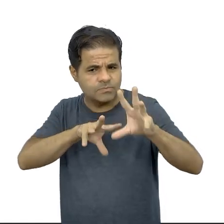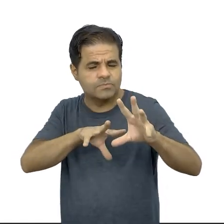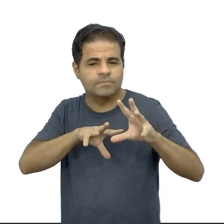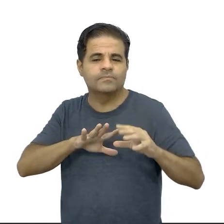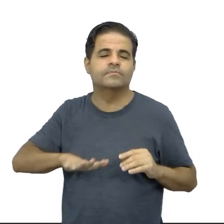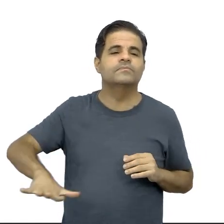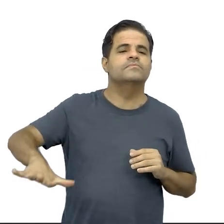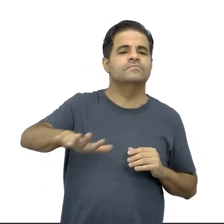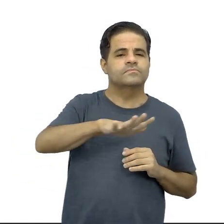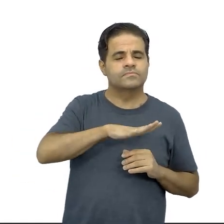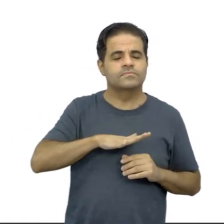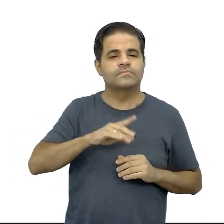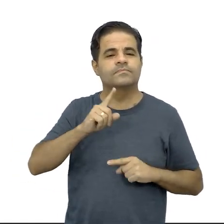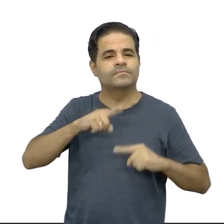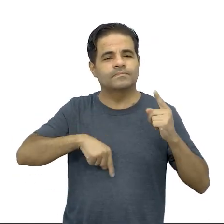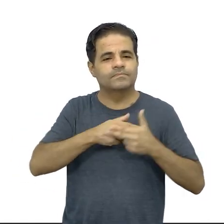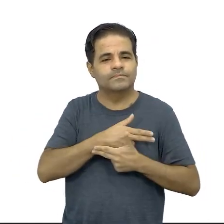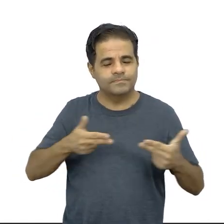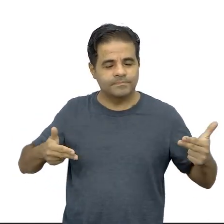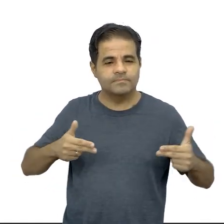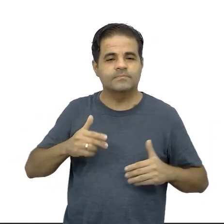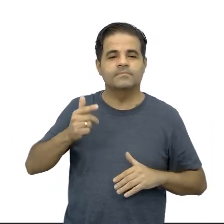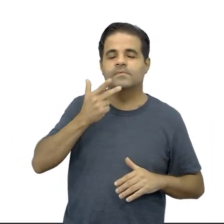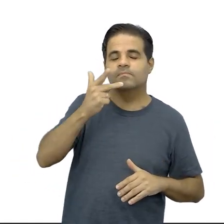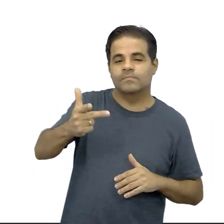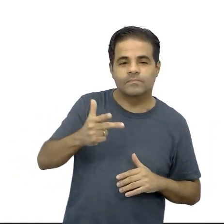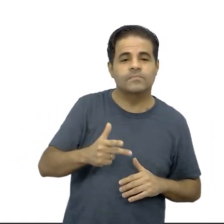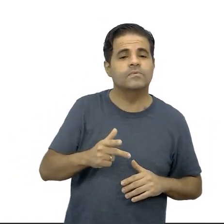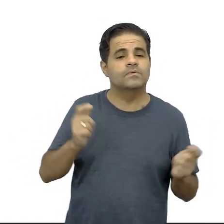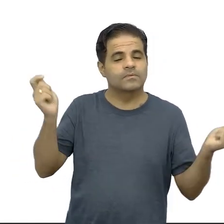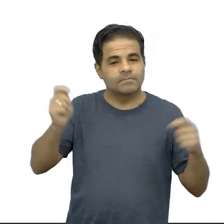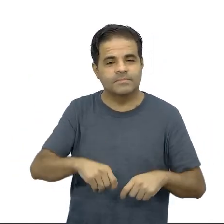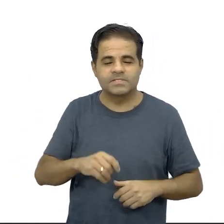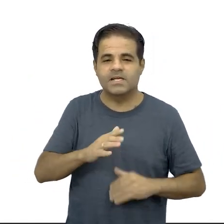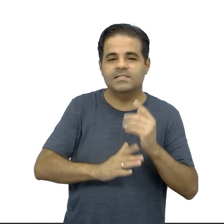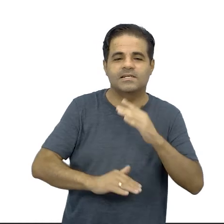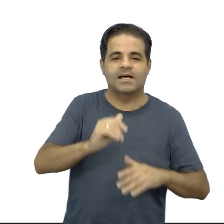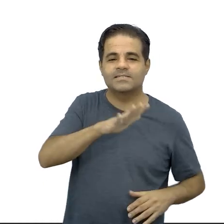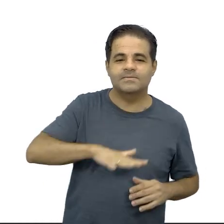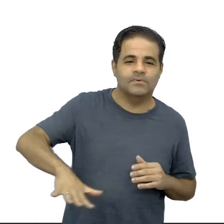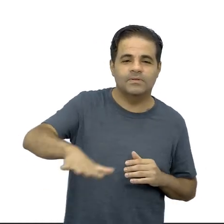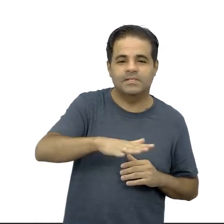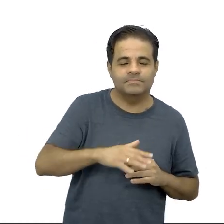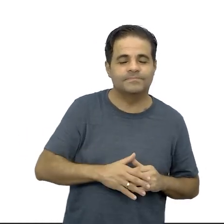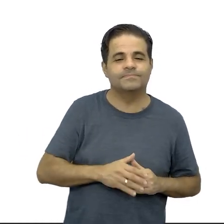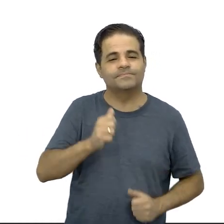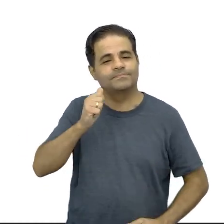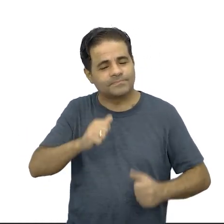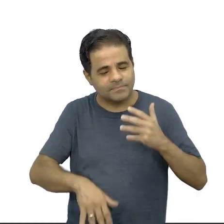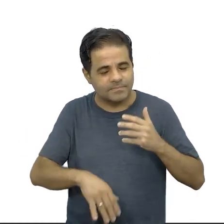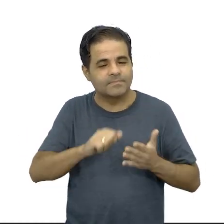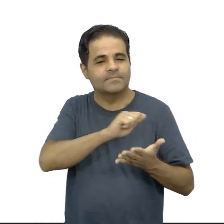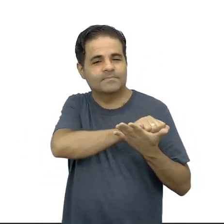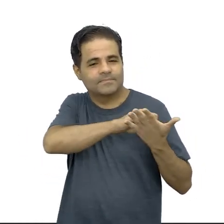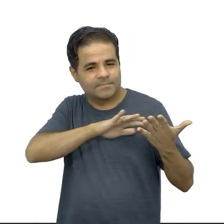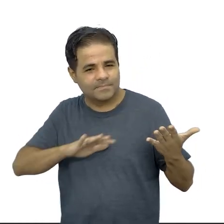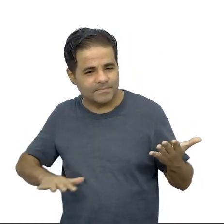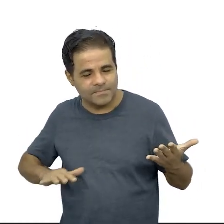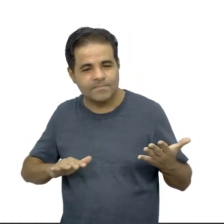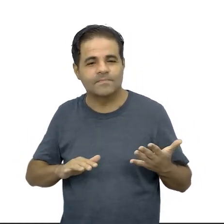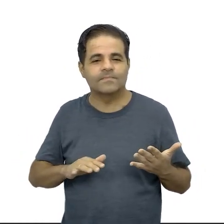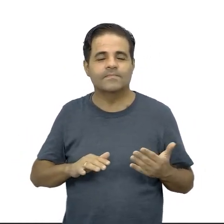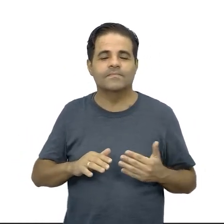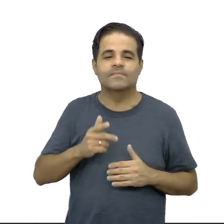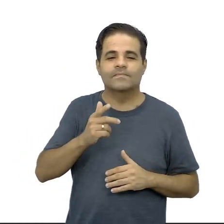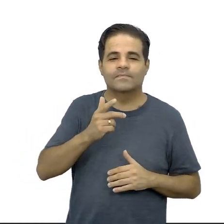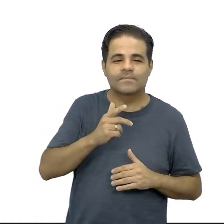podem servir de fonte para pesquisa, ou vocês também poderão indicá-las aos alunos como uma proposta de atividade extra. Dá